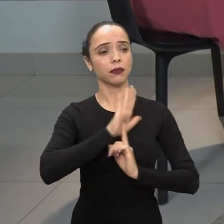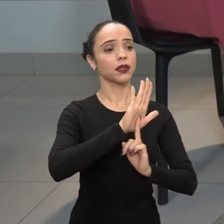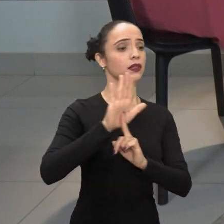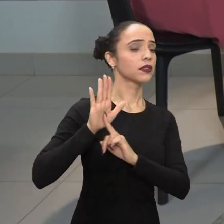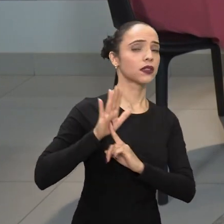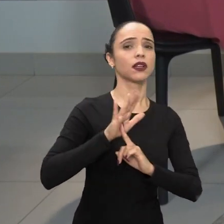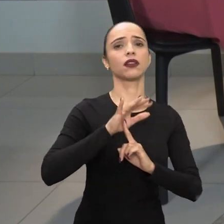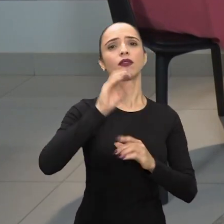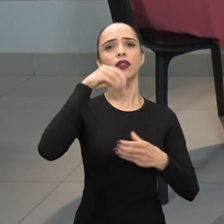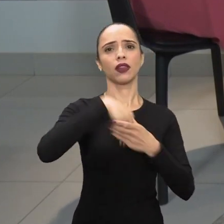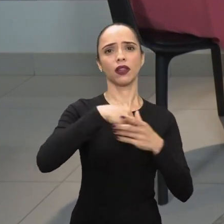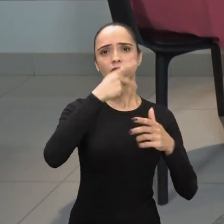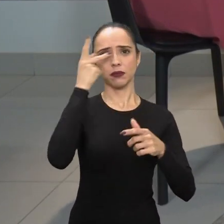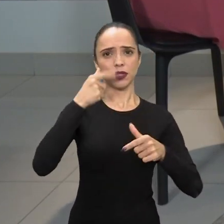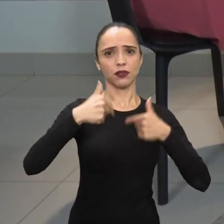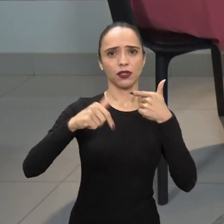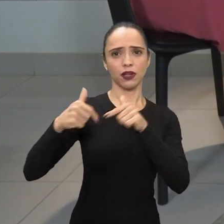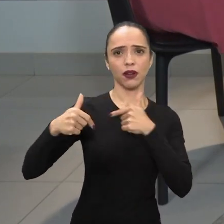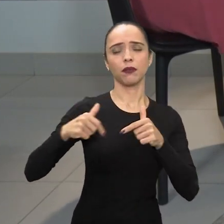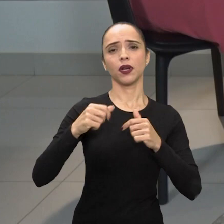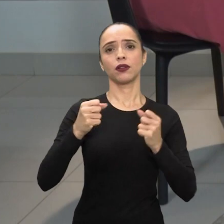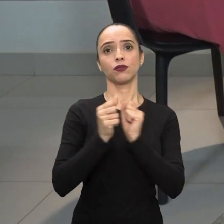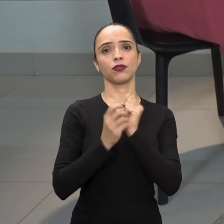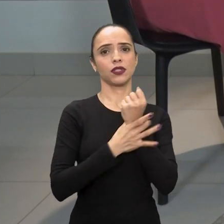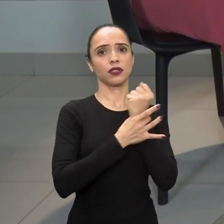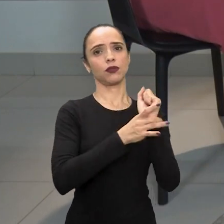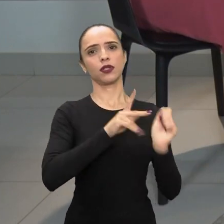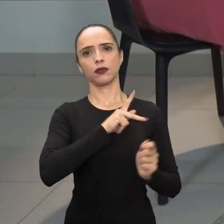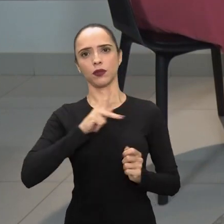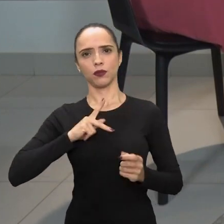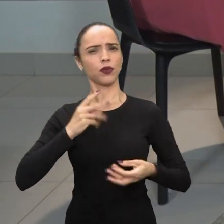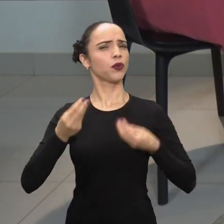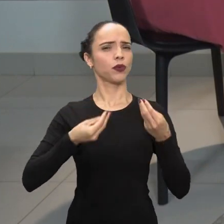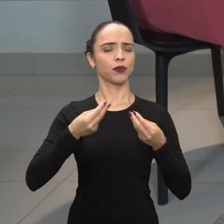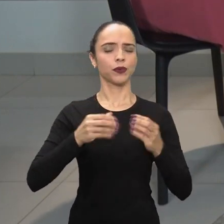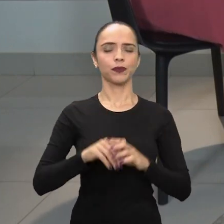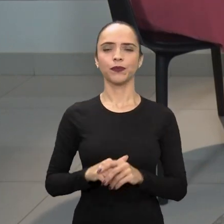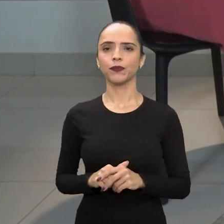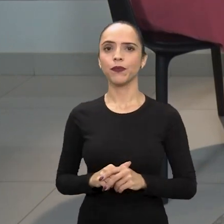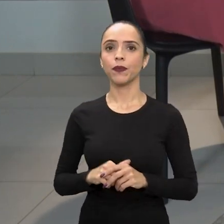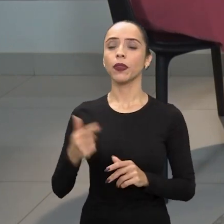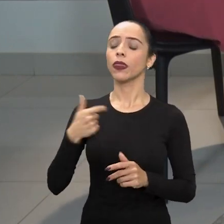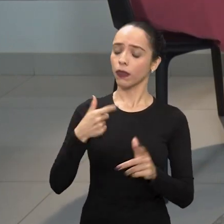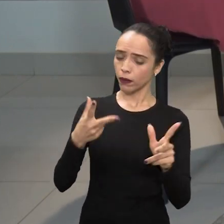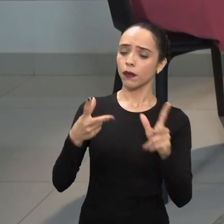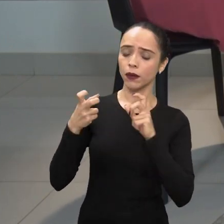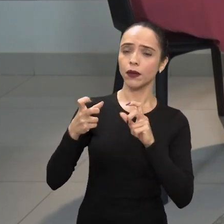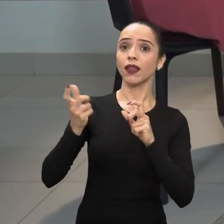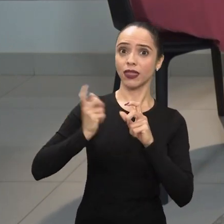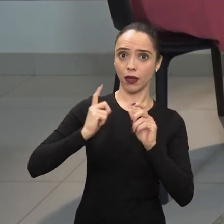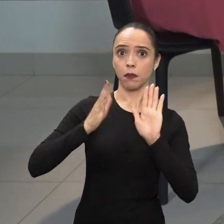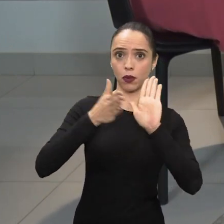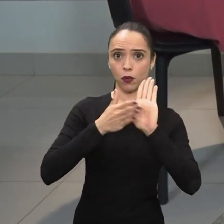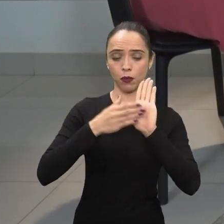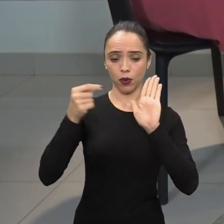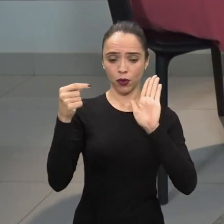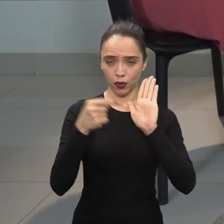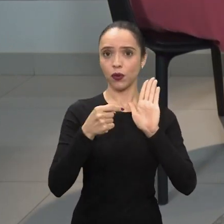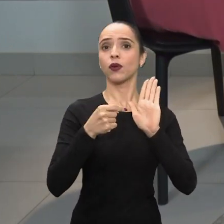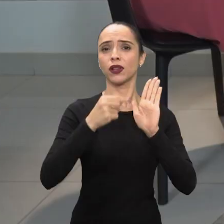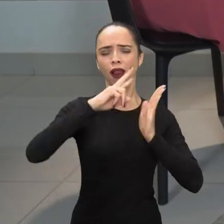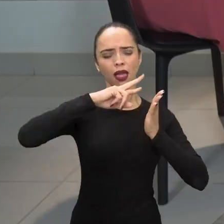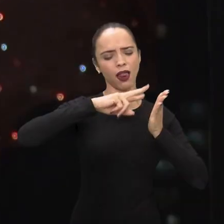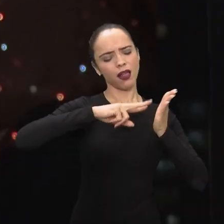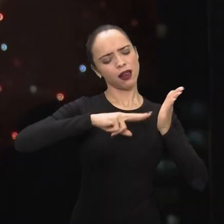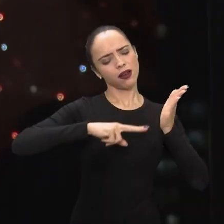né as pessoas que trabalham junto à segurança pública eu vi propostas que respondem